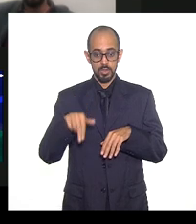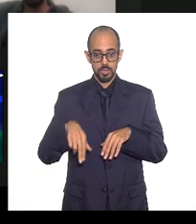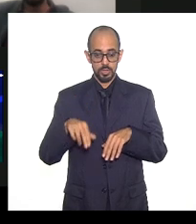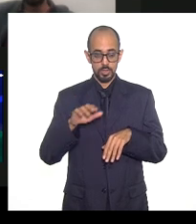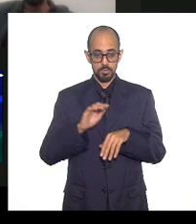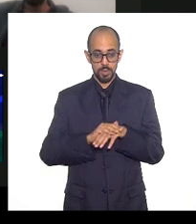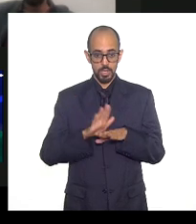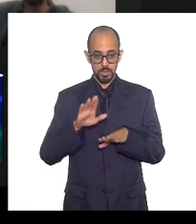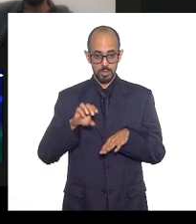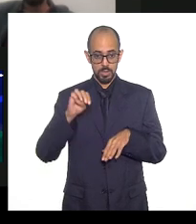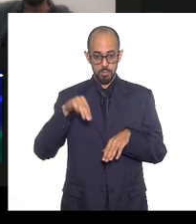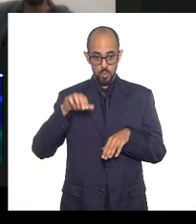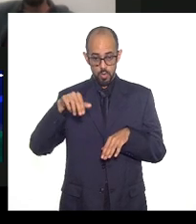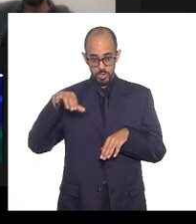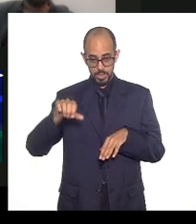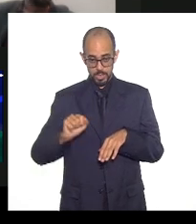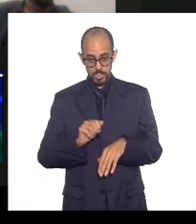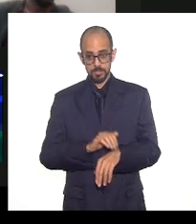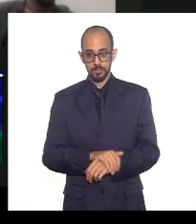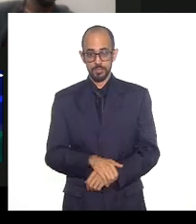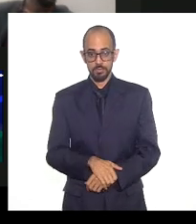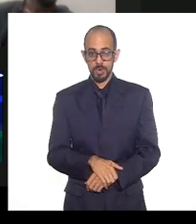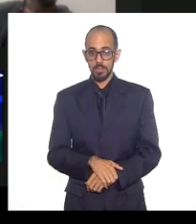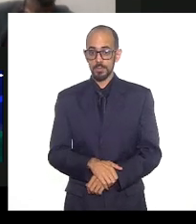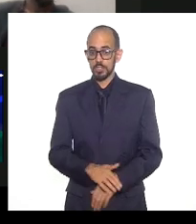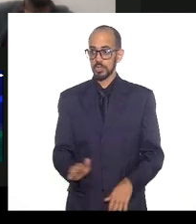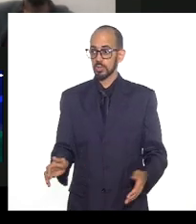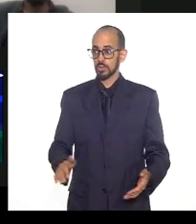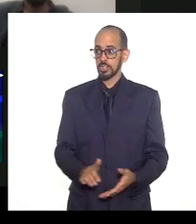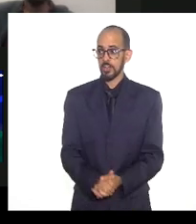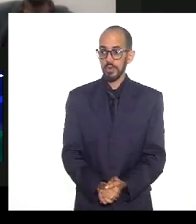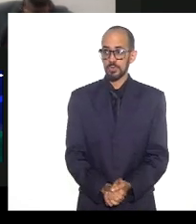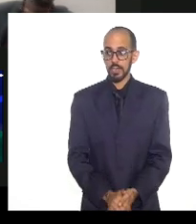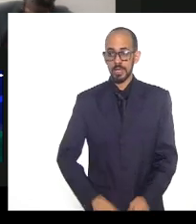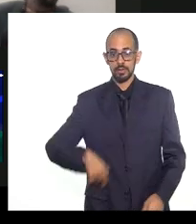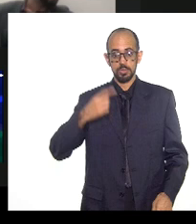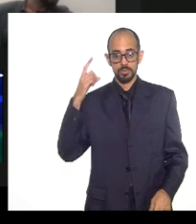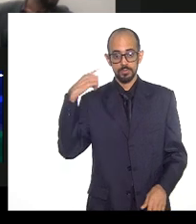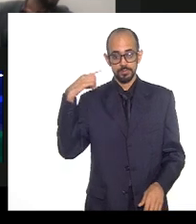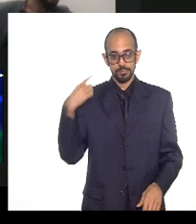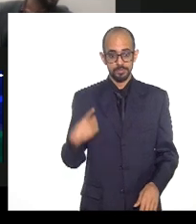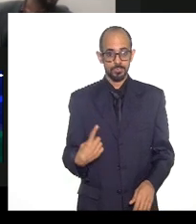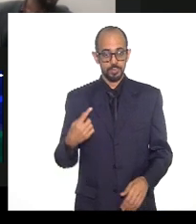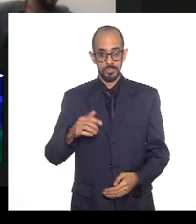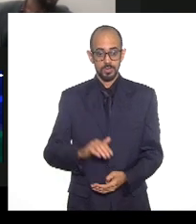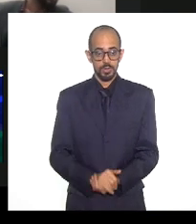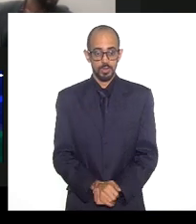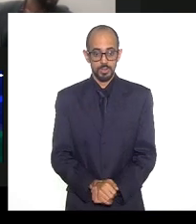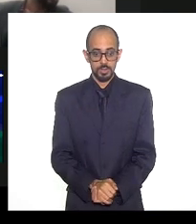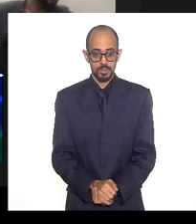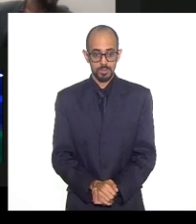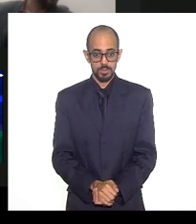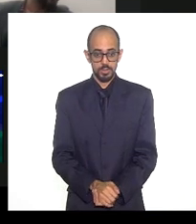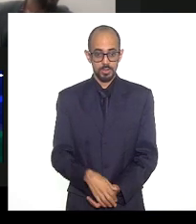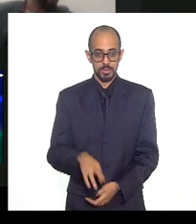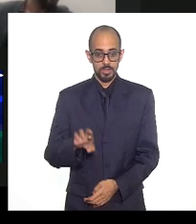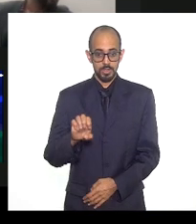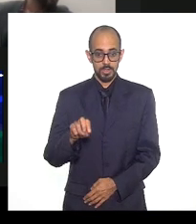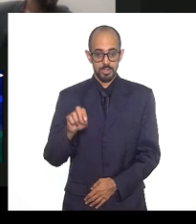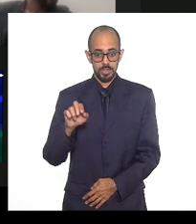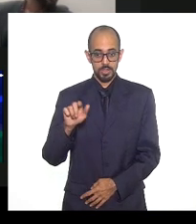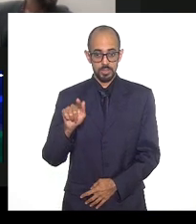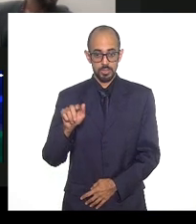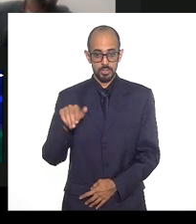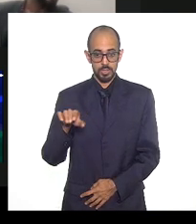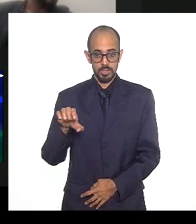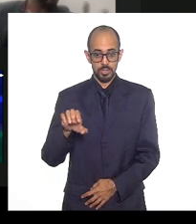espera aí. São Mônica Francisco. Dani, presidente, Dani Monteiro. Dani.